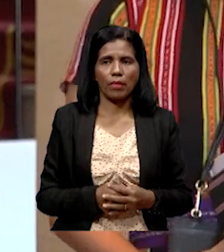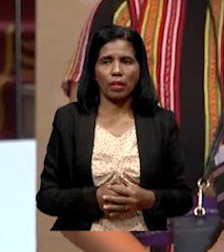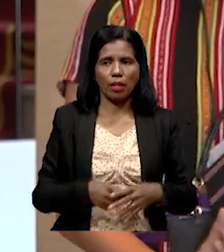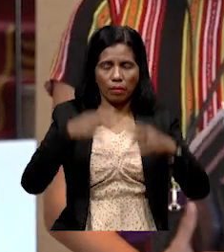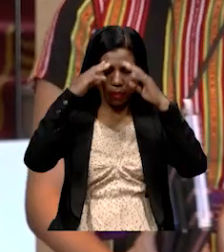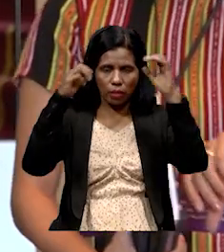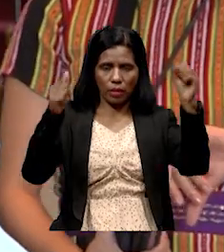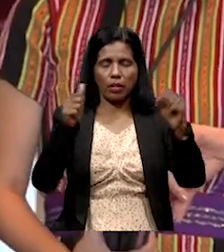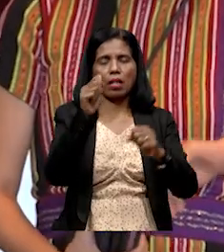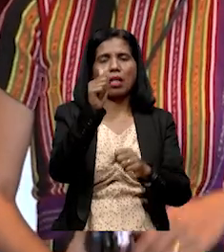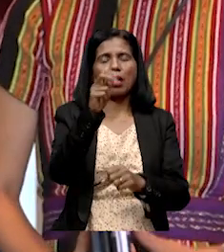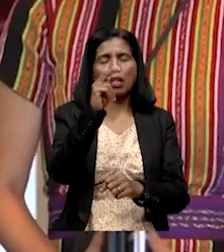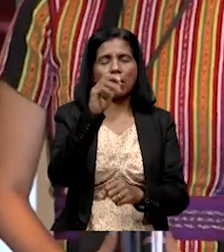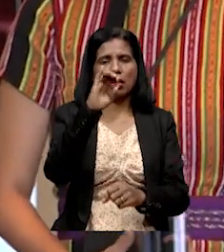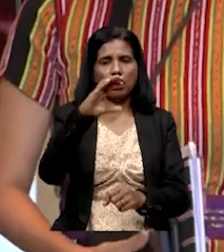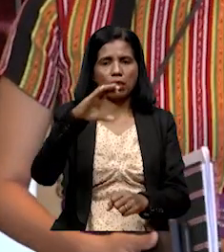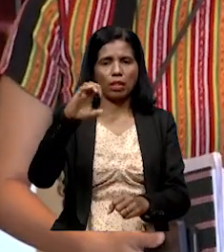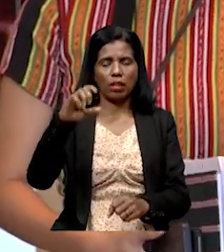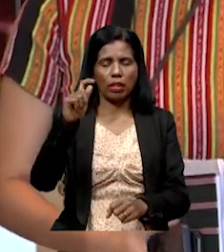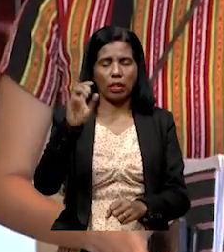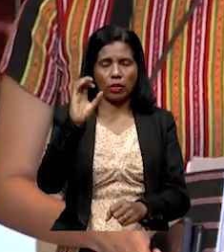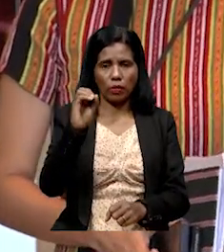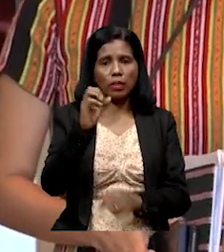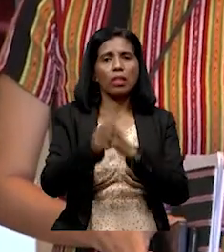Aniceto Guterres, maka tina rua maine,